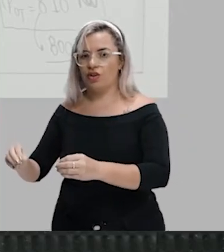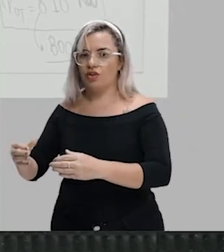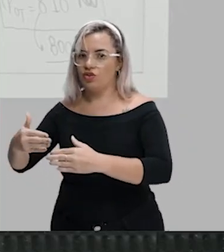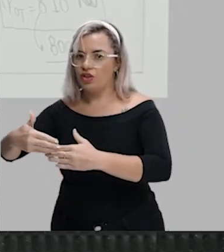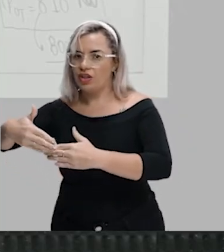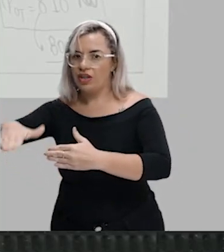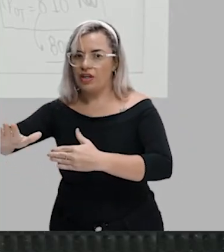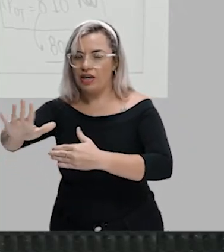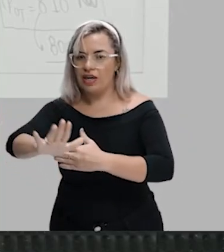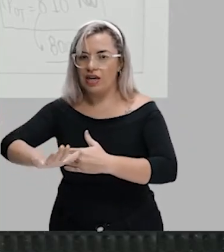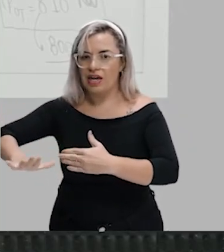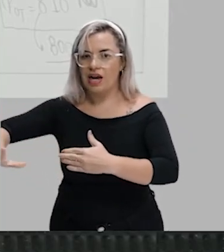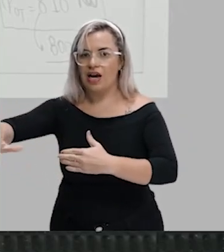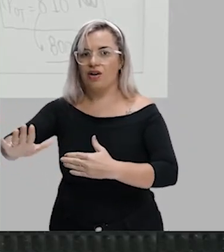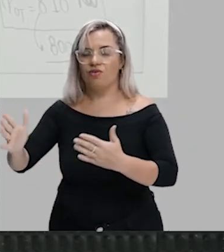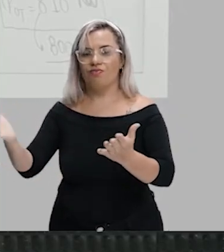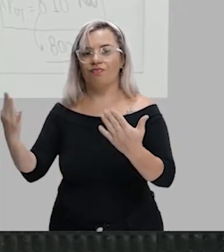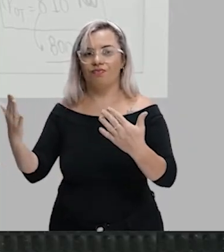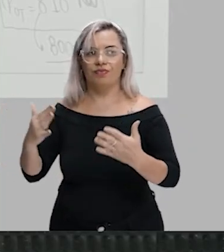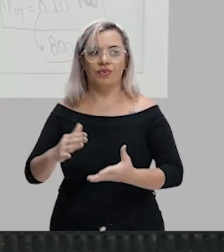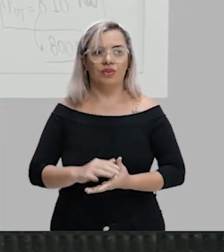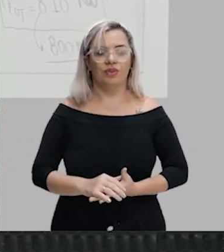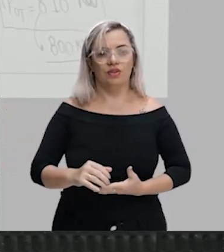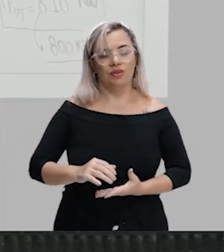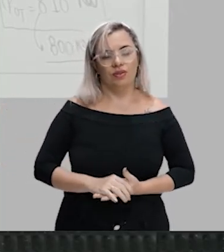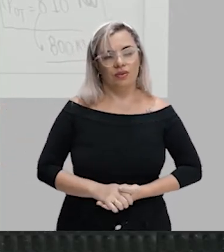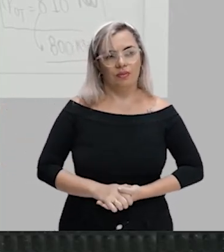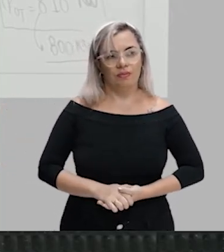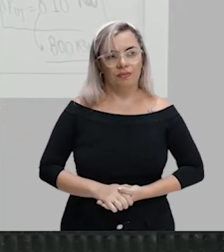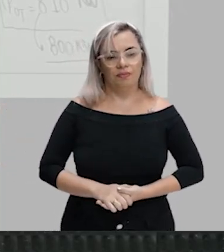Né? E a 3,